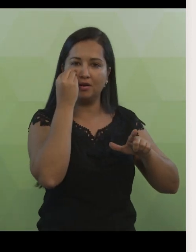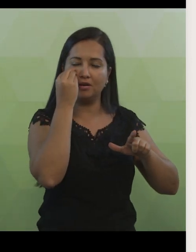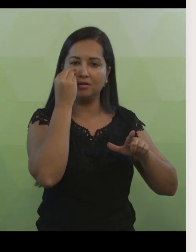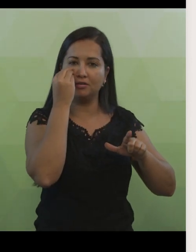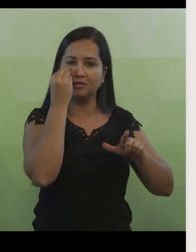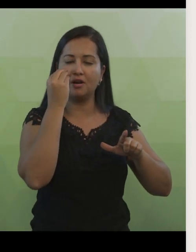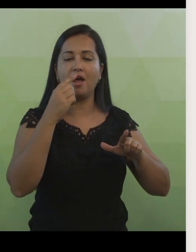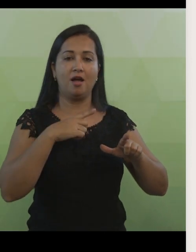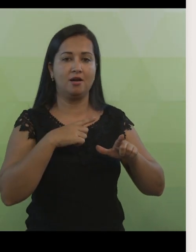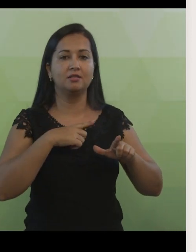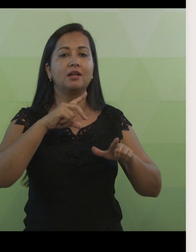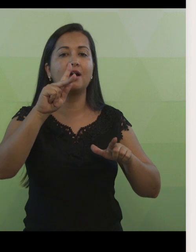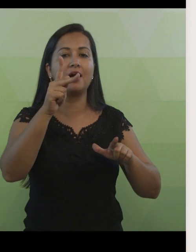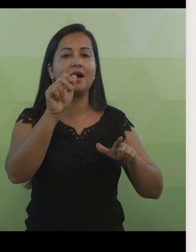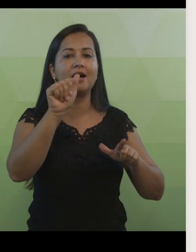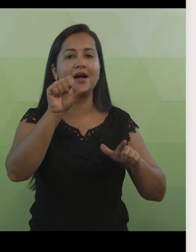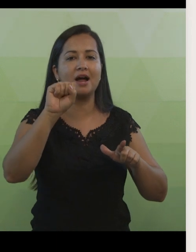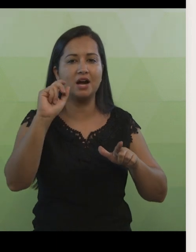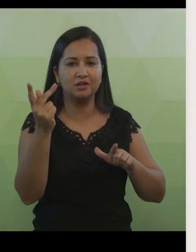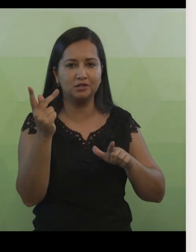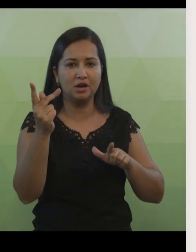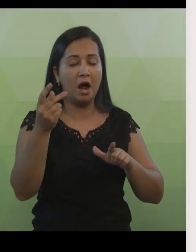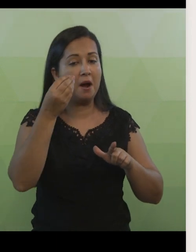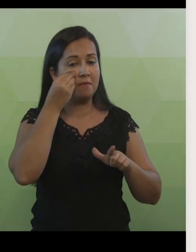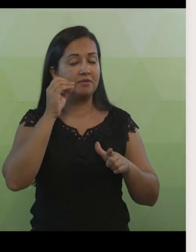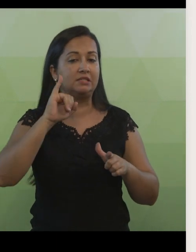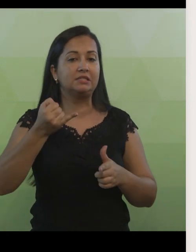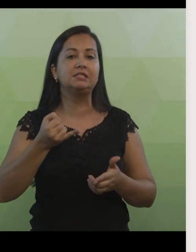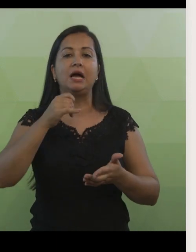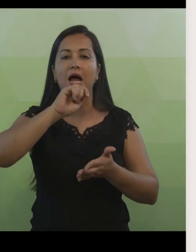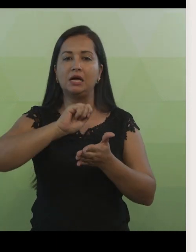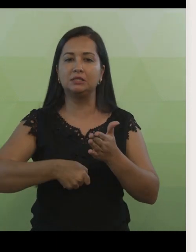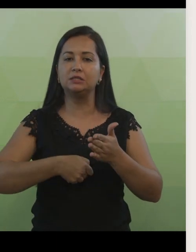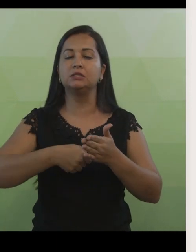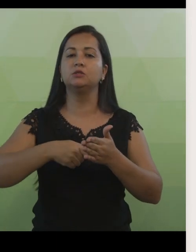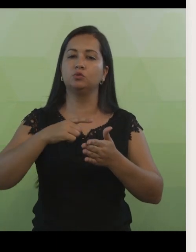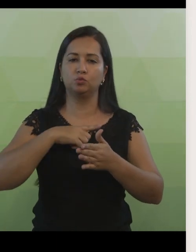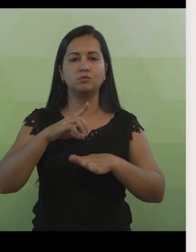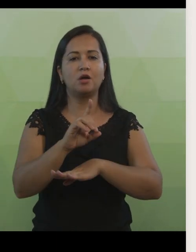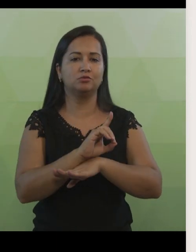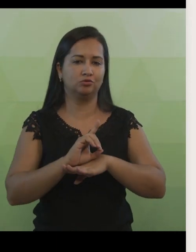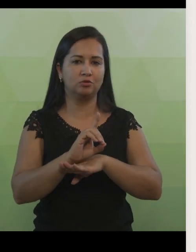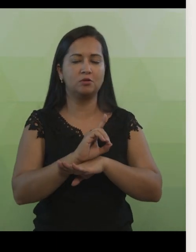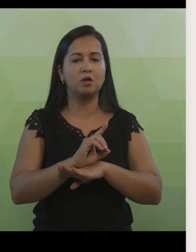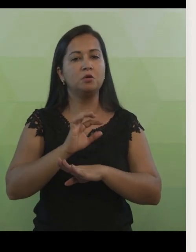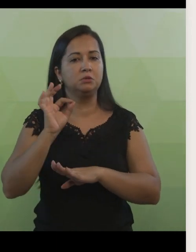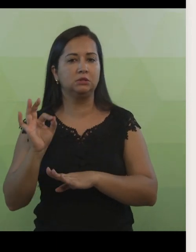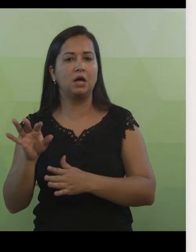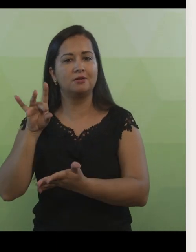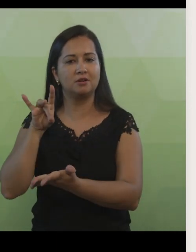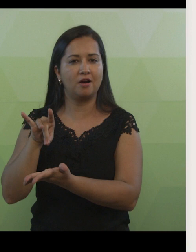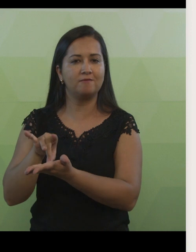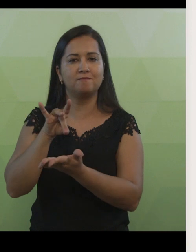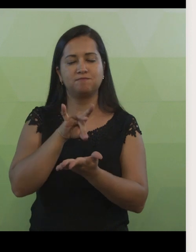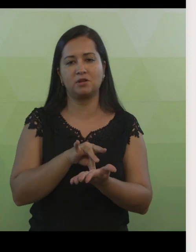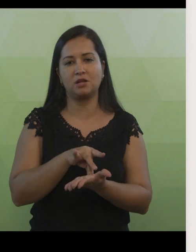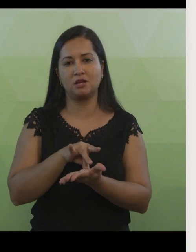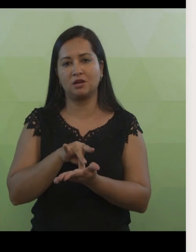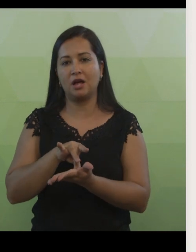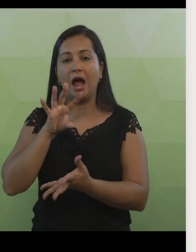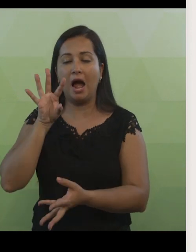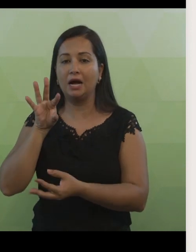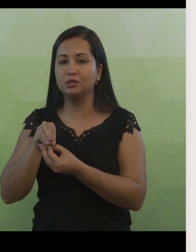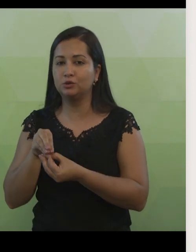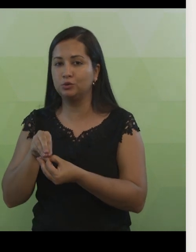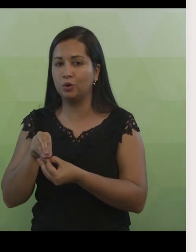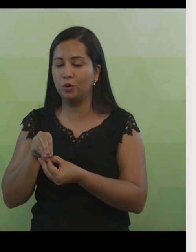descriptografar o hashing da assinatura que ele recebeu, utilizando a chave pública. E vai comparar se o resumo do documento é